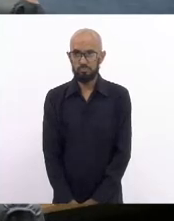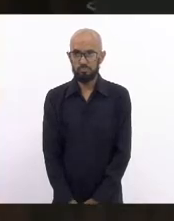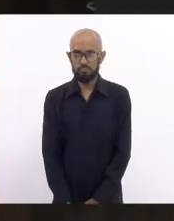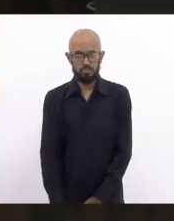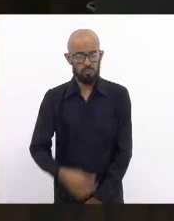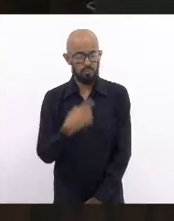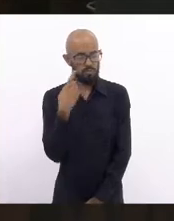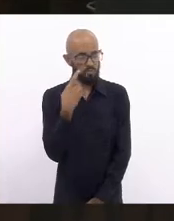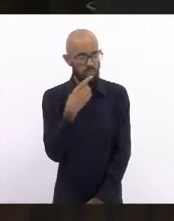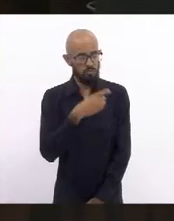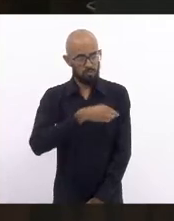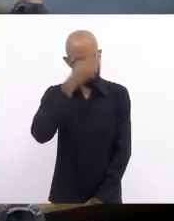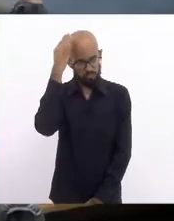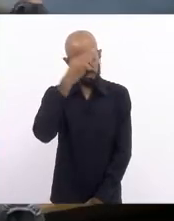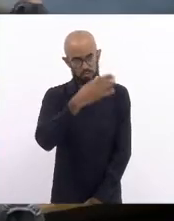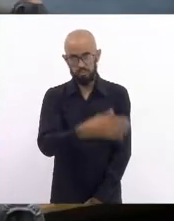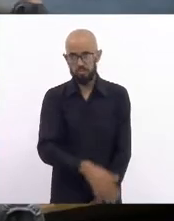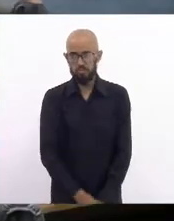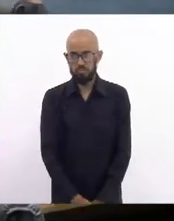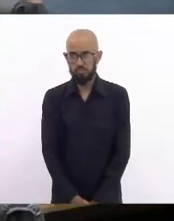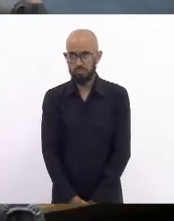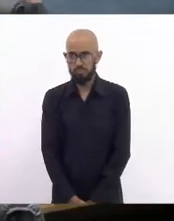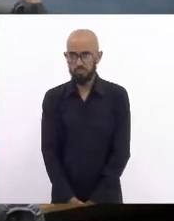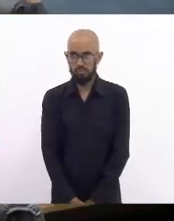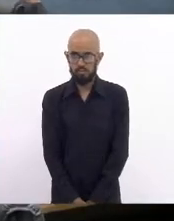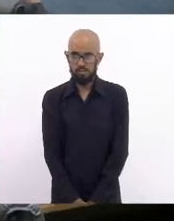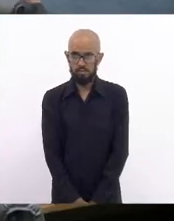Deputado Márcio Pacheco.